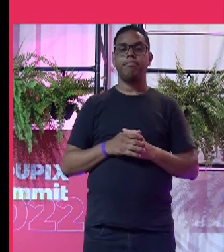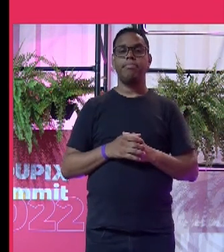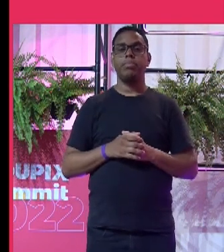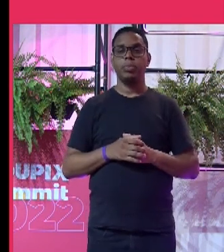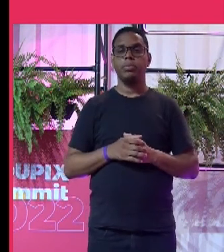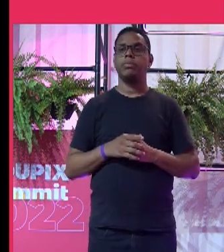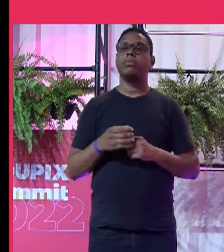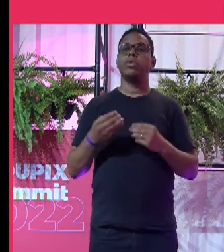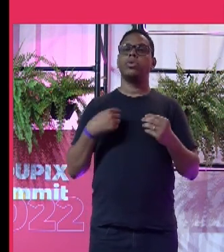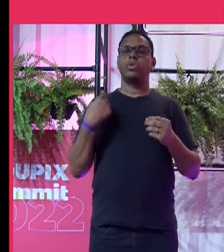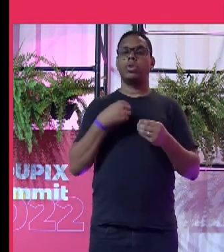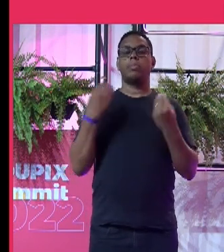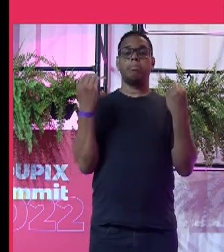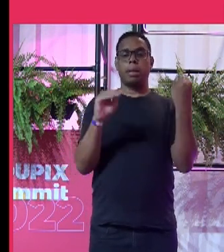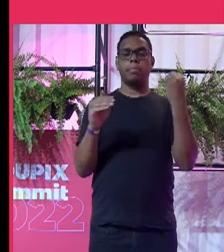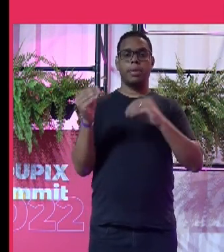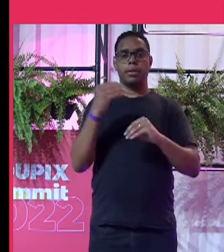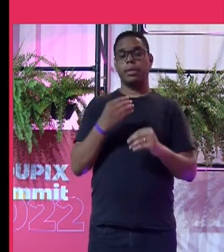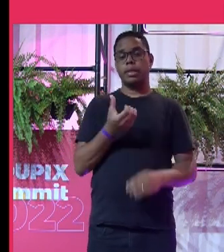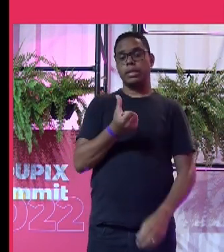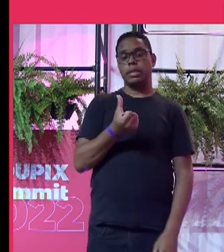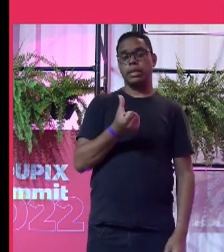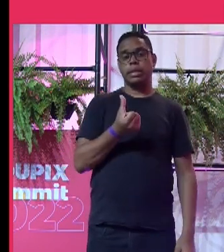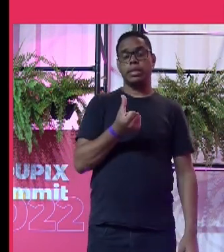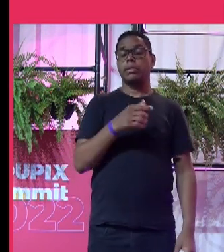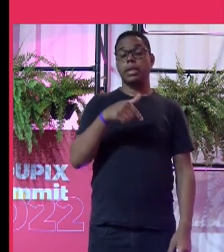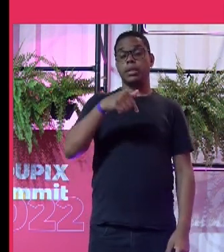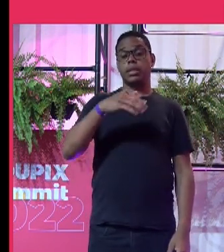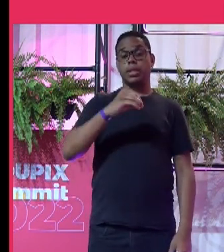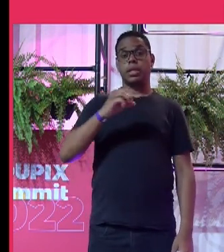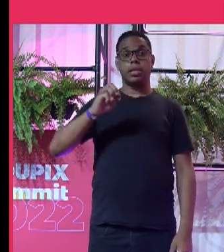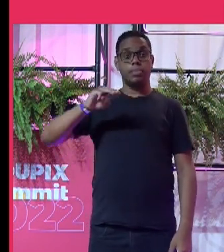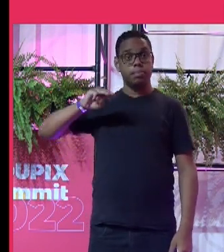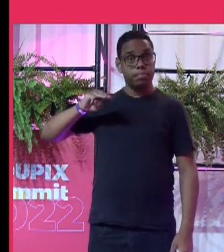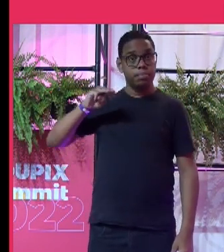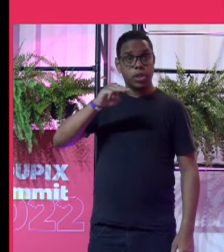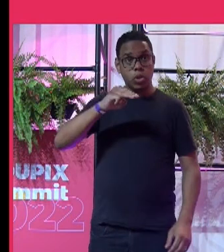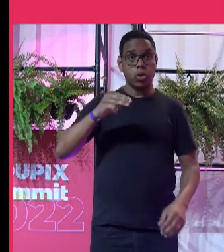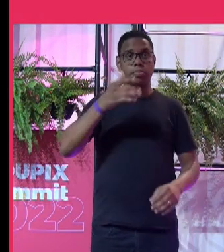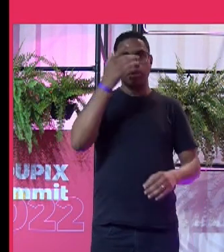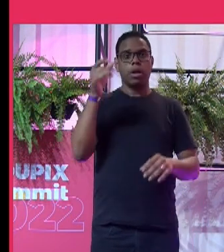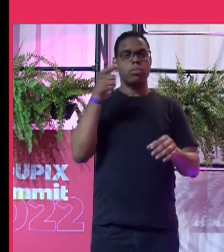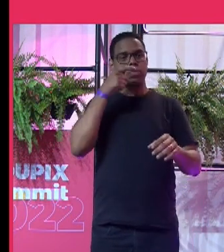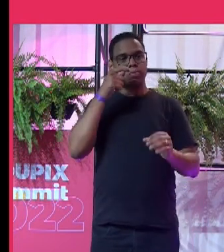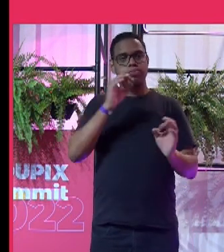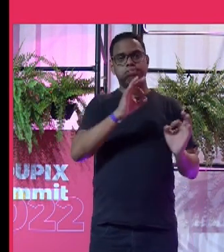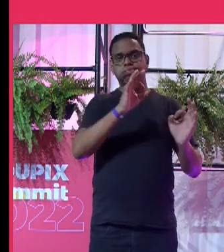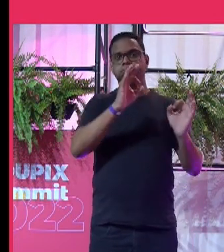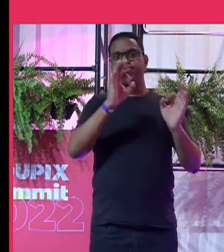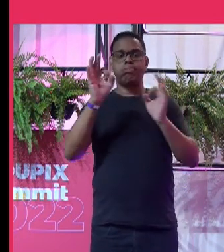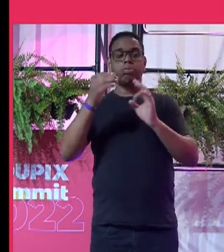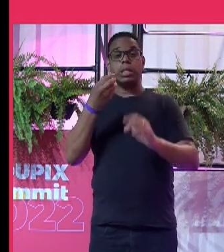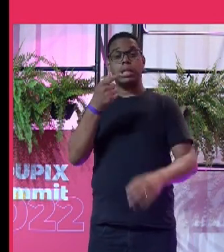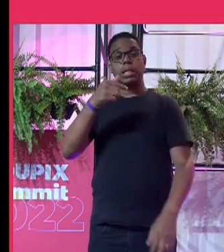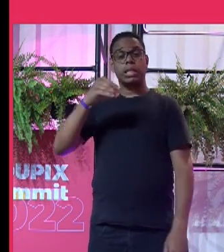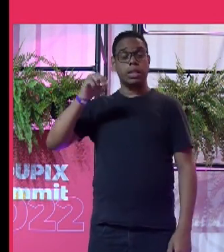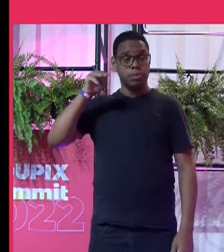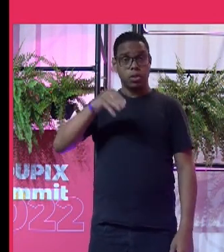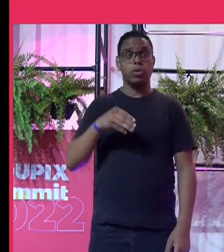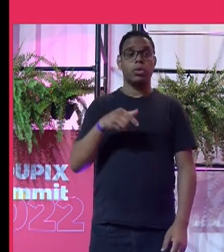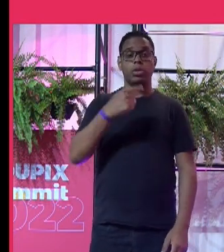A gente publicou mais... a gente teve mais de 700 milhões... de minutos vistos. Desses 700 milhões,